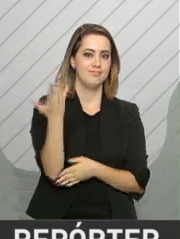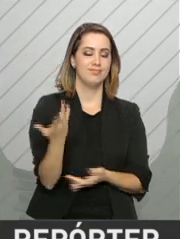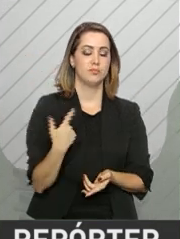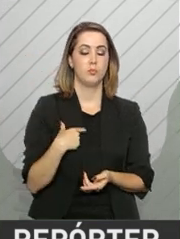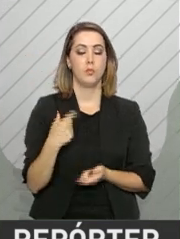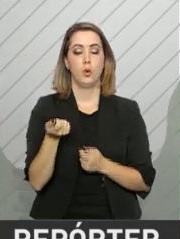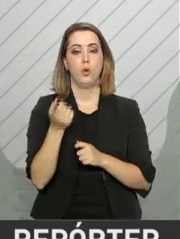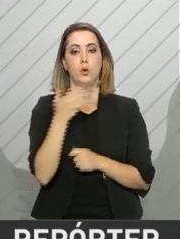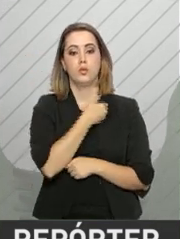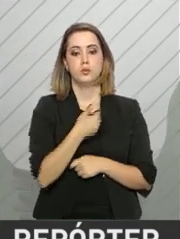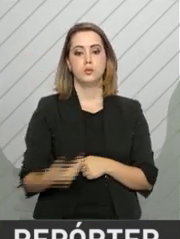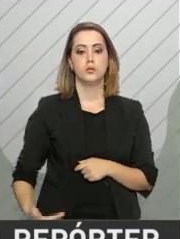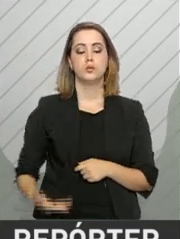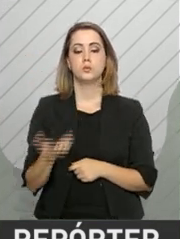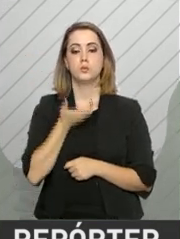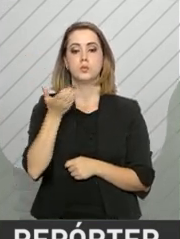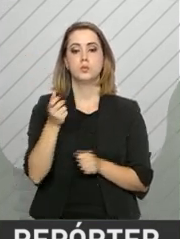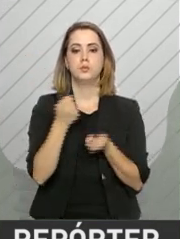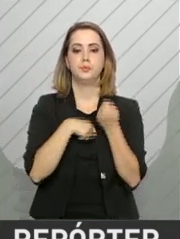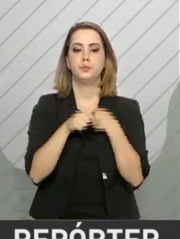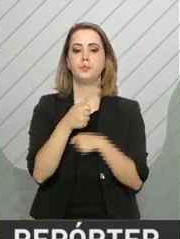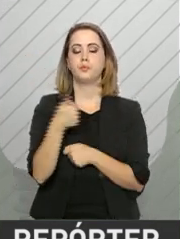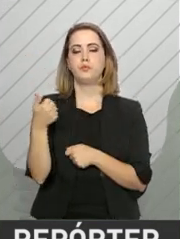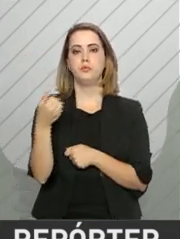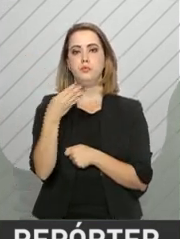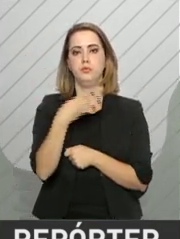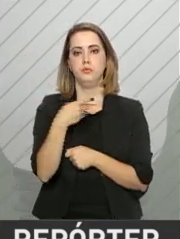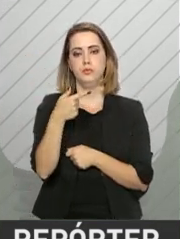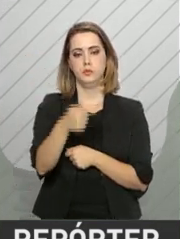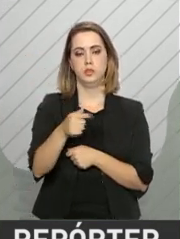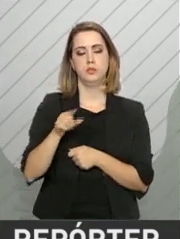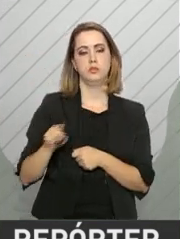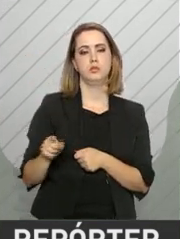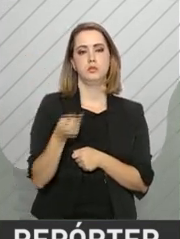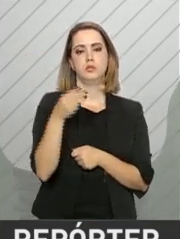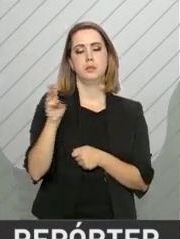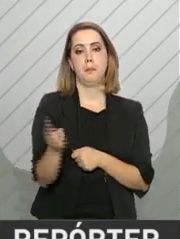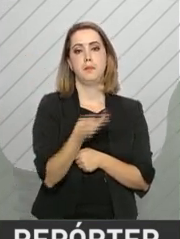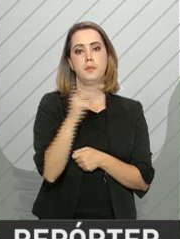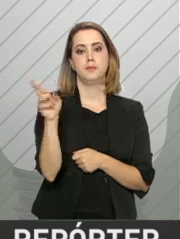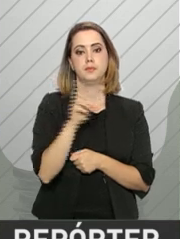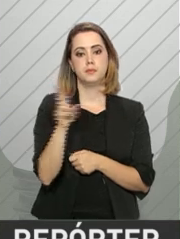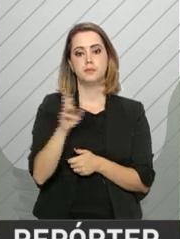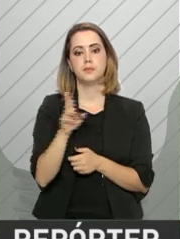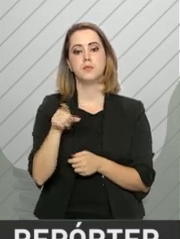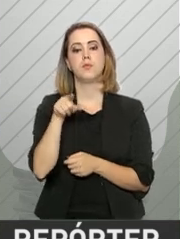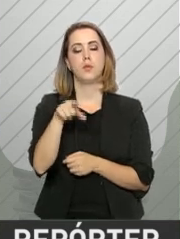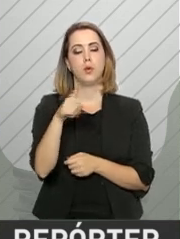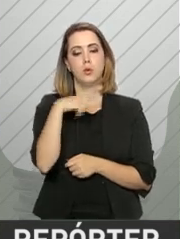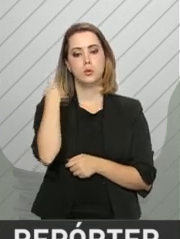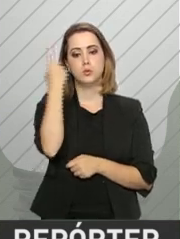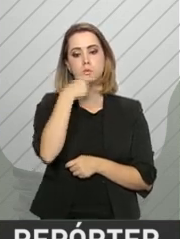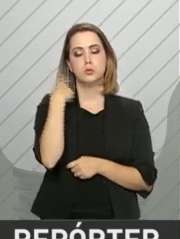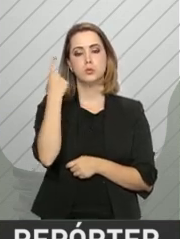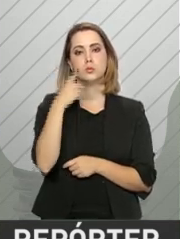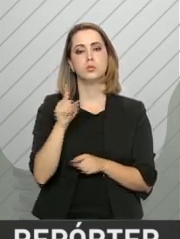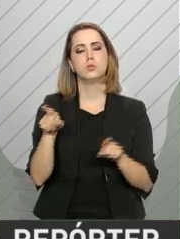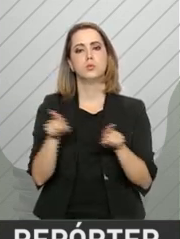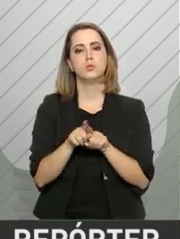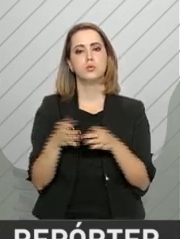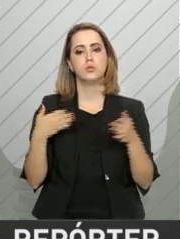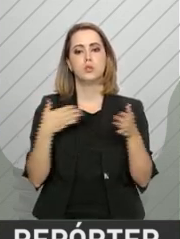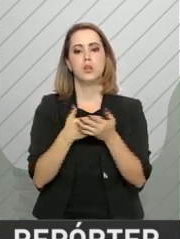economizar cerca de 14 147 milhões e meio deais o horário de verão vai até o dia 19 de